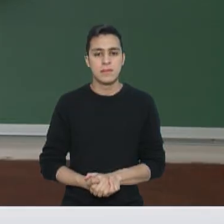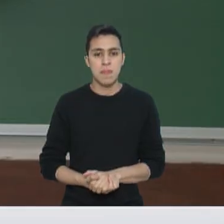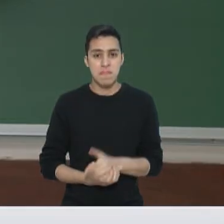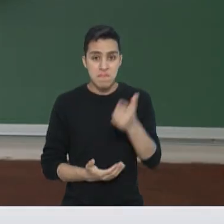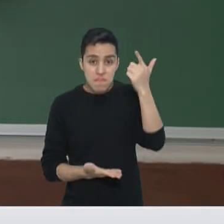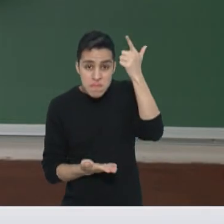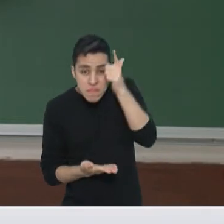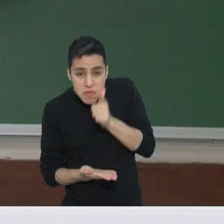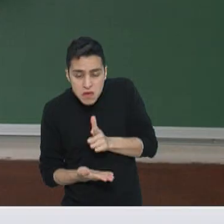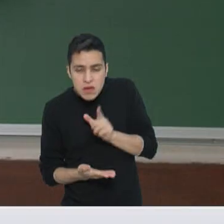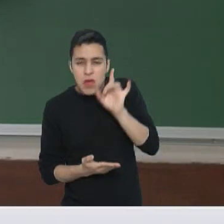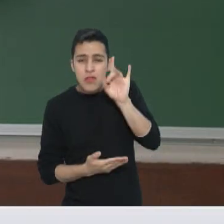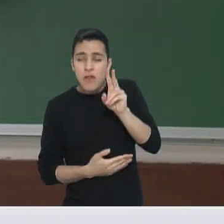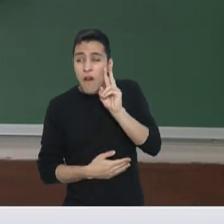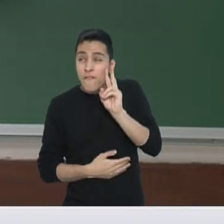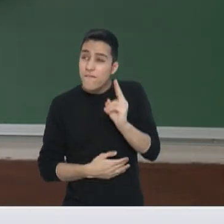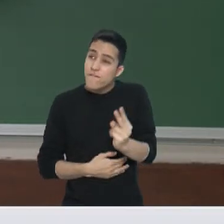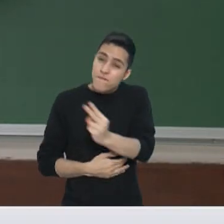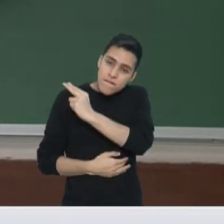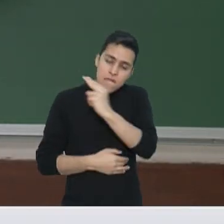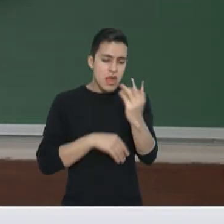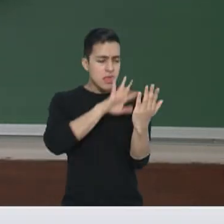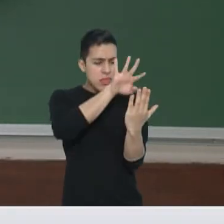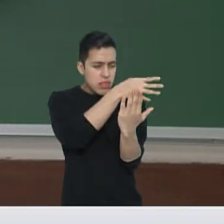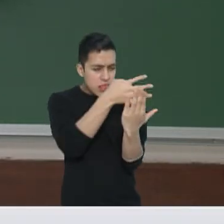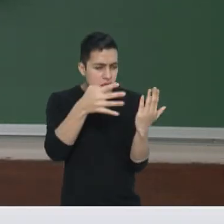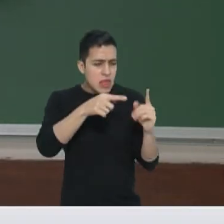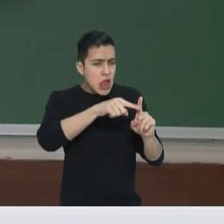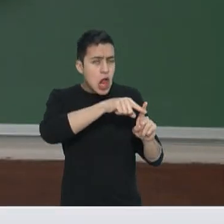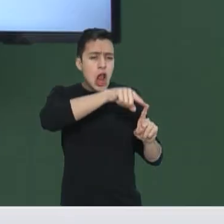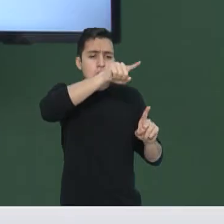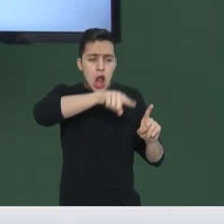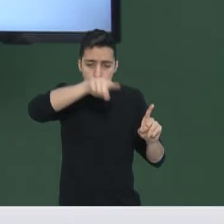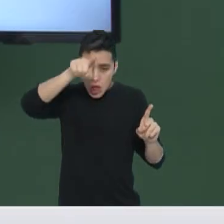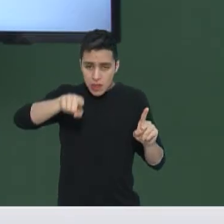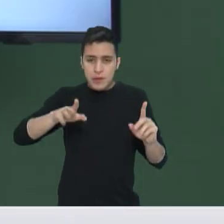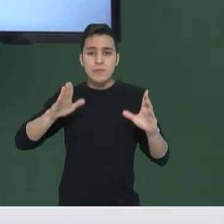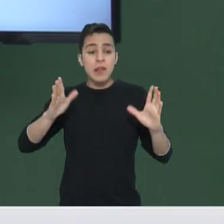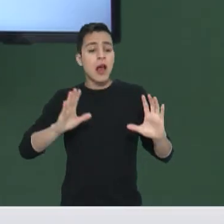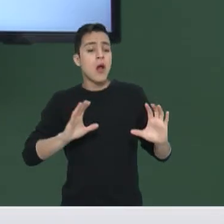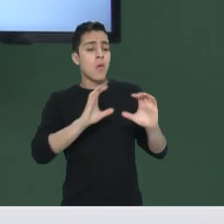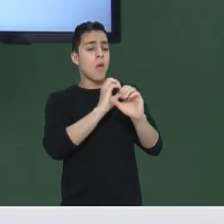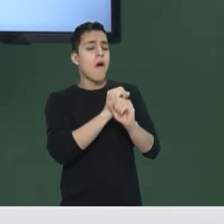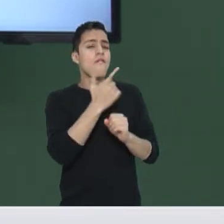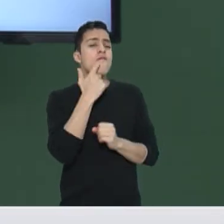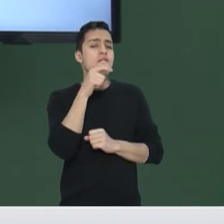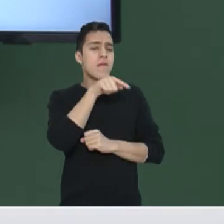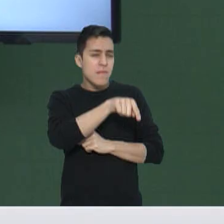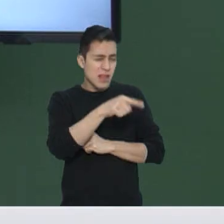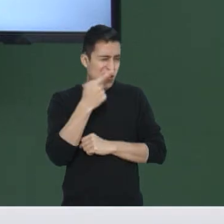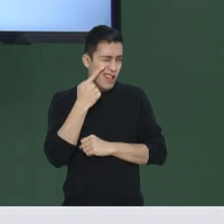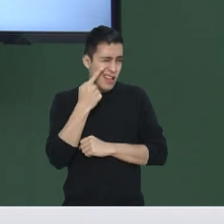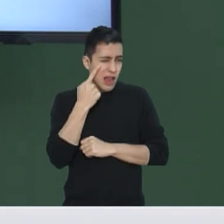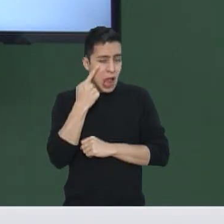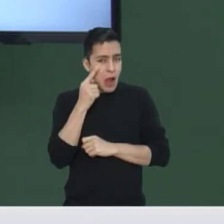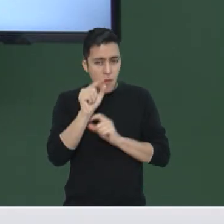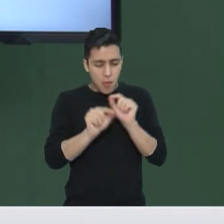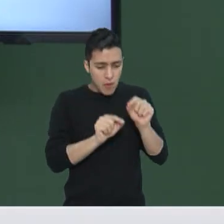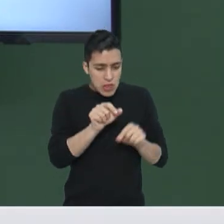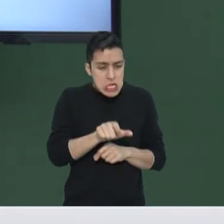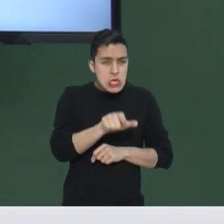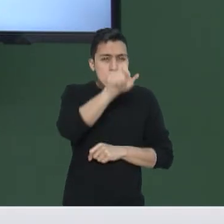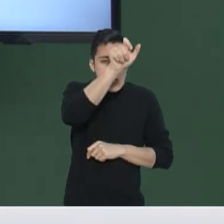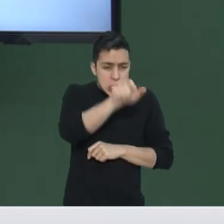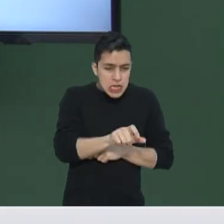Conseguiu? É só olhar a tabela, só olhar o gráfico, certo? Então, quais estão na bandeira vermelha? Você vem aqui do lado e olha, ó,